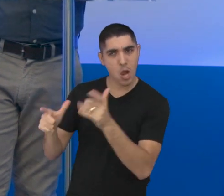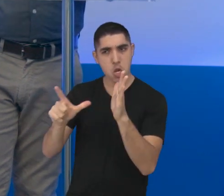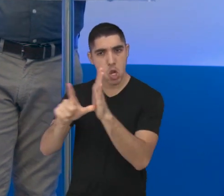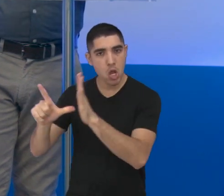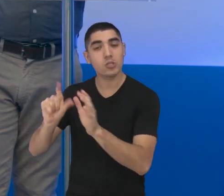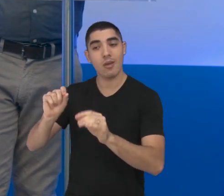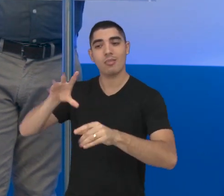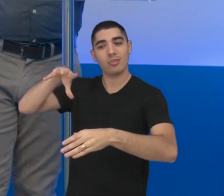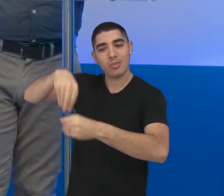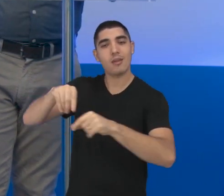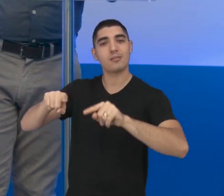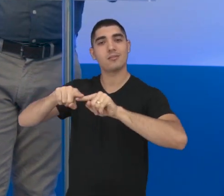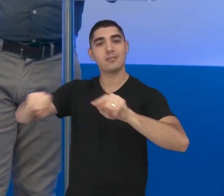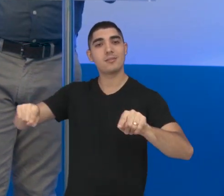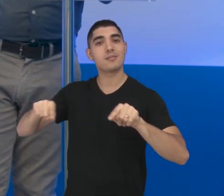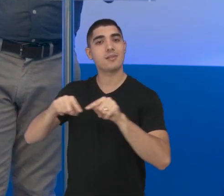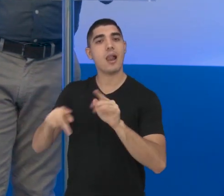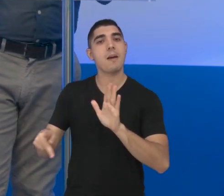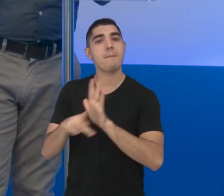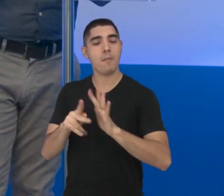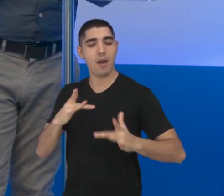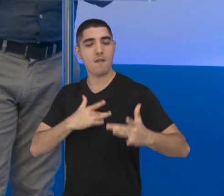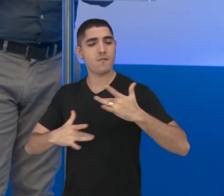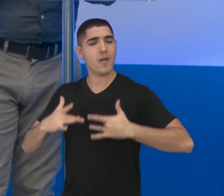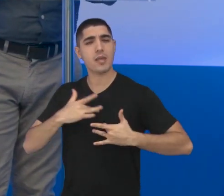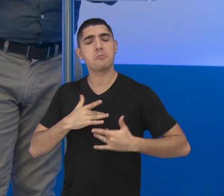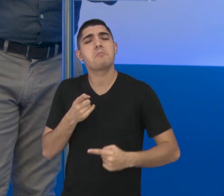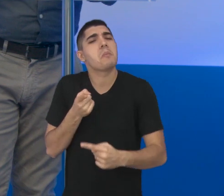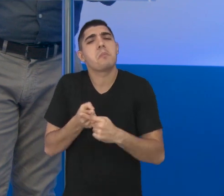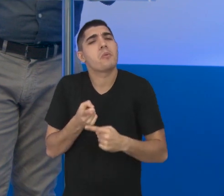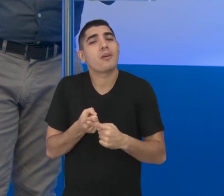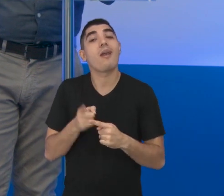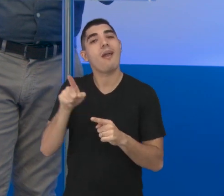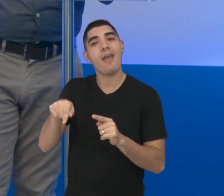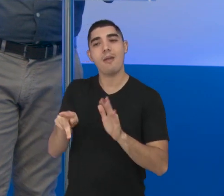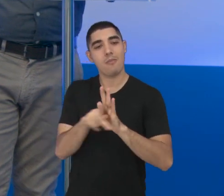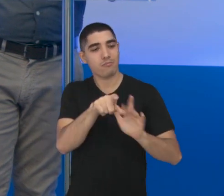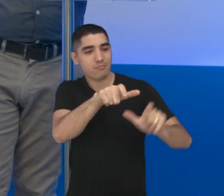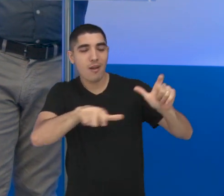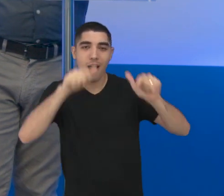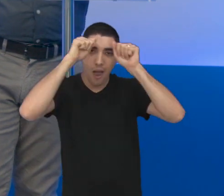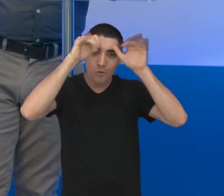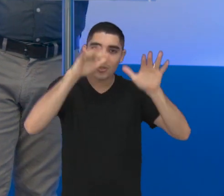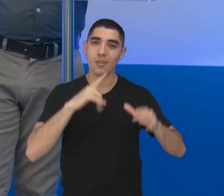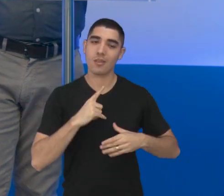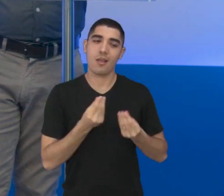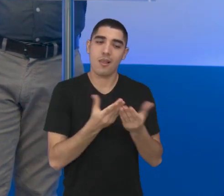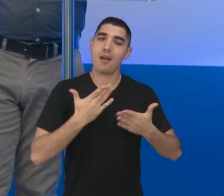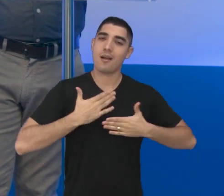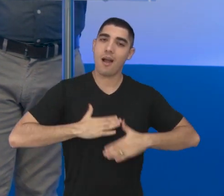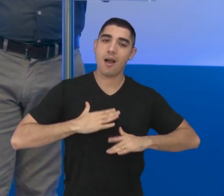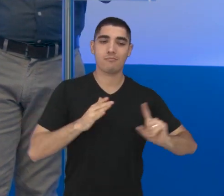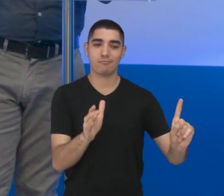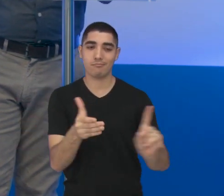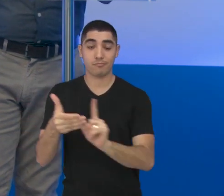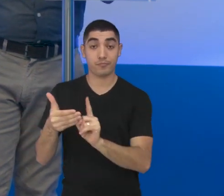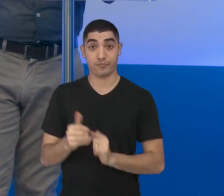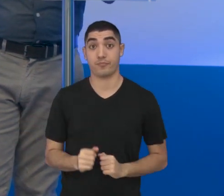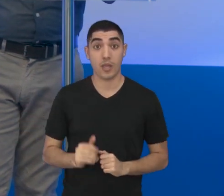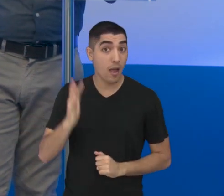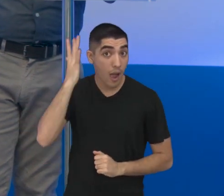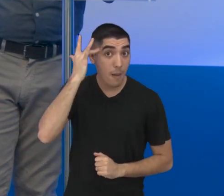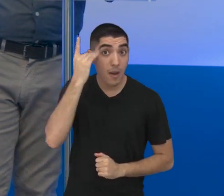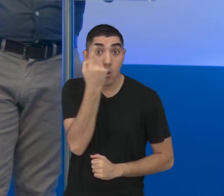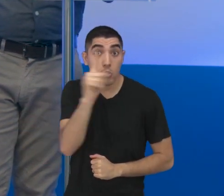nos comércios da cidade. Esses locais são áreas preparadas para acolher e acalmar autistas. E amanhã termina o prazo para